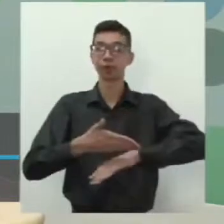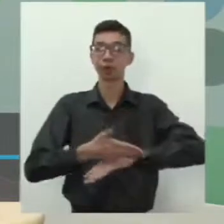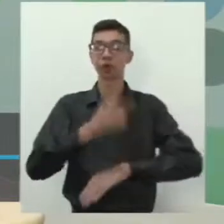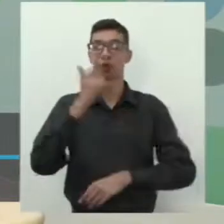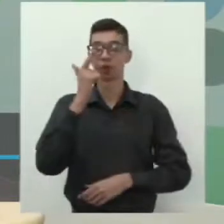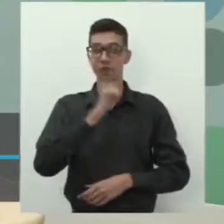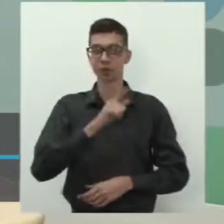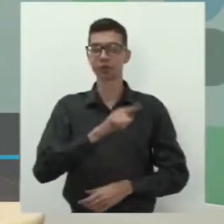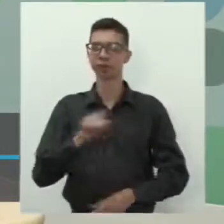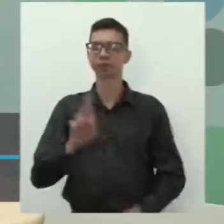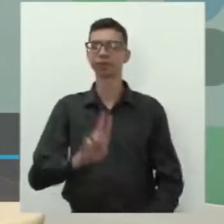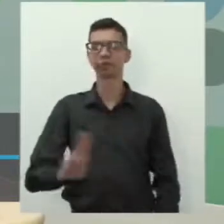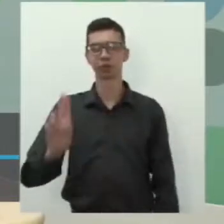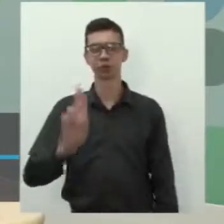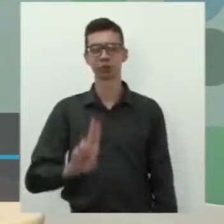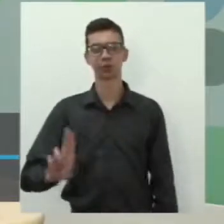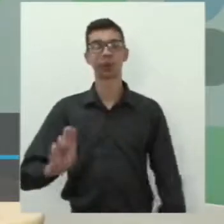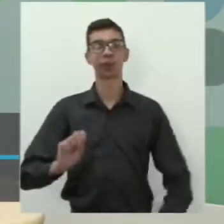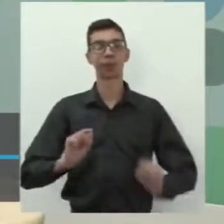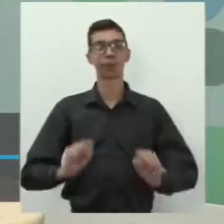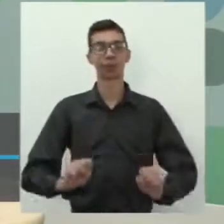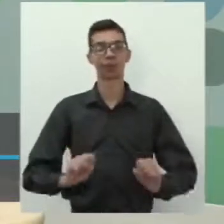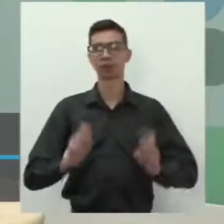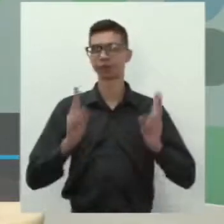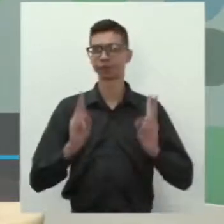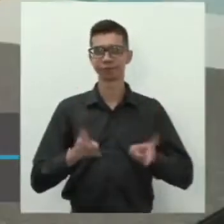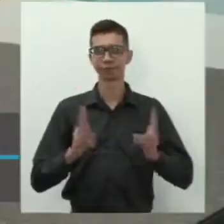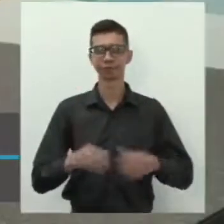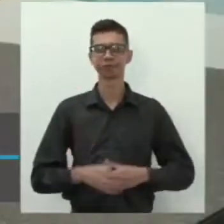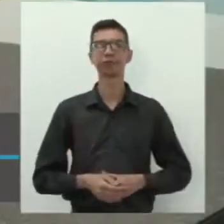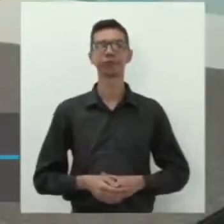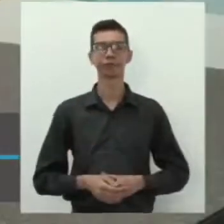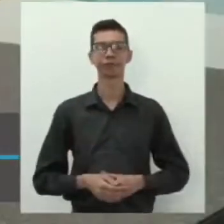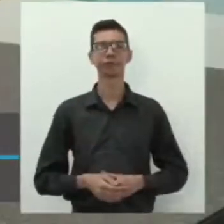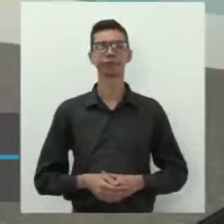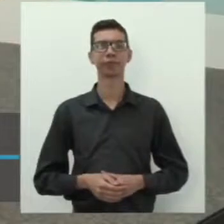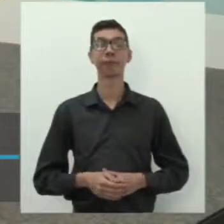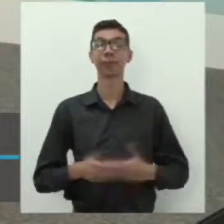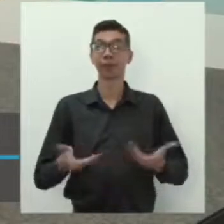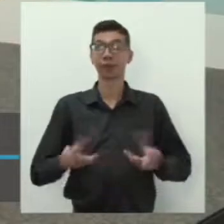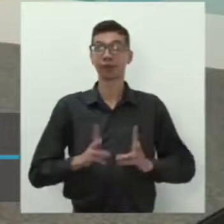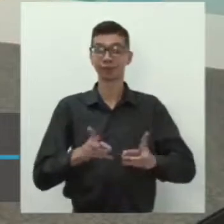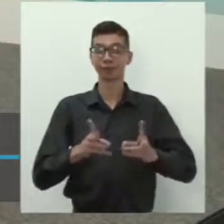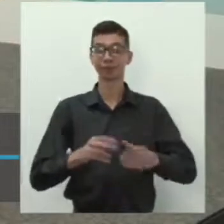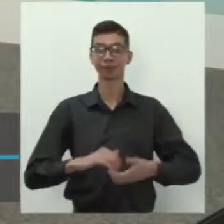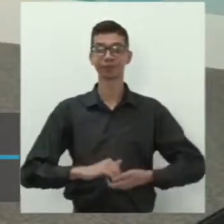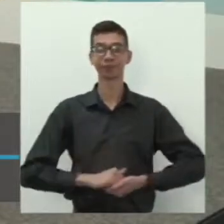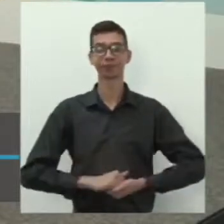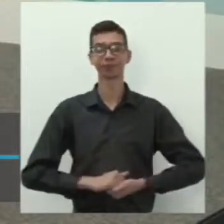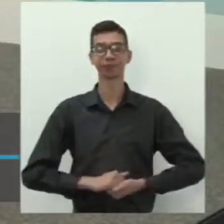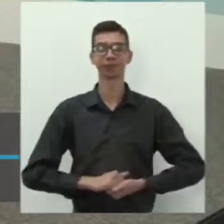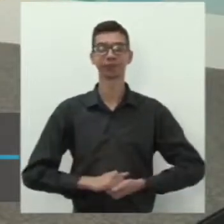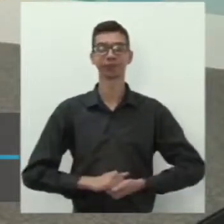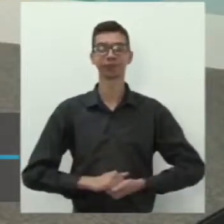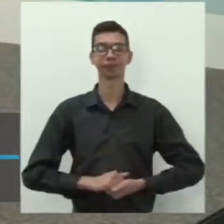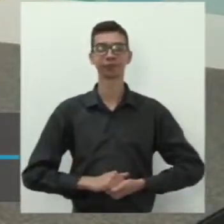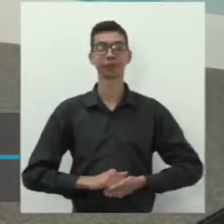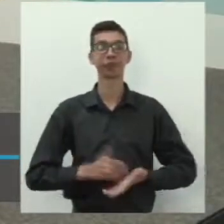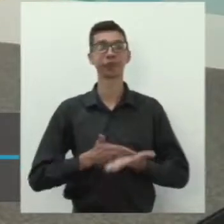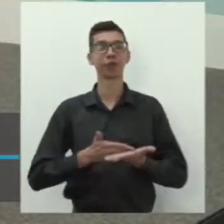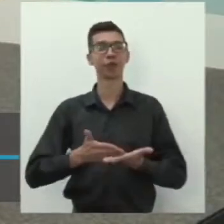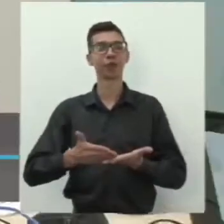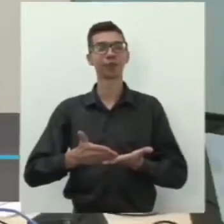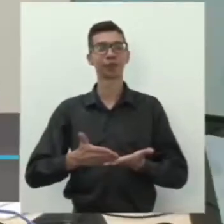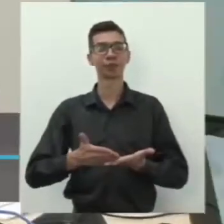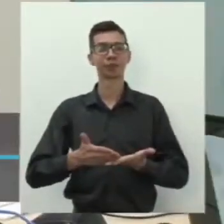utilizem e vamos embora. Vamos lá, Fernando. Vamos lá, gente. Então, vamos começar aqui, né,